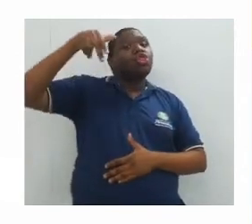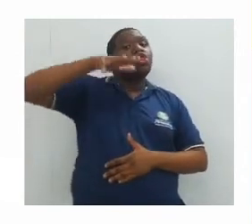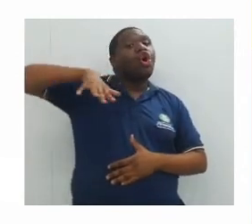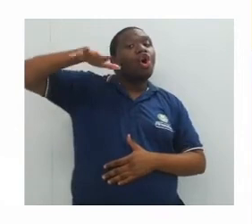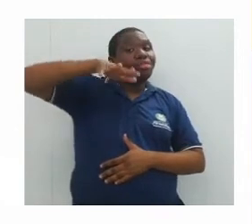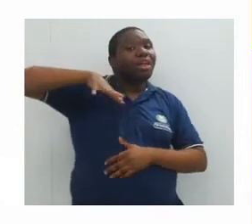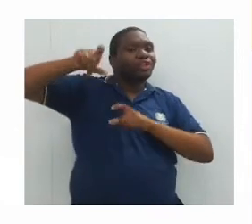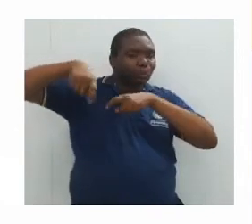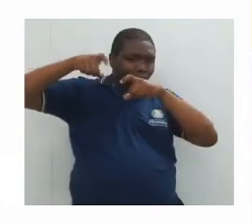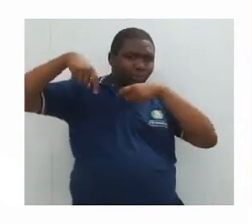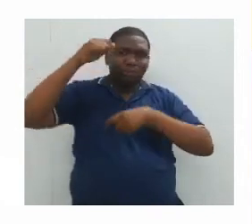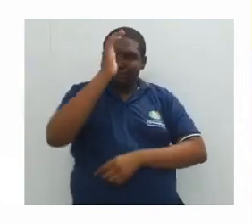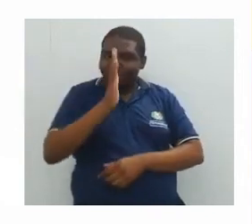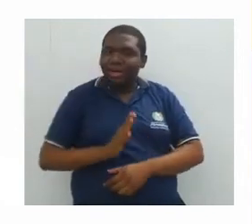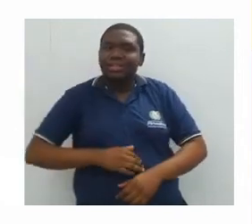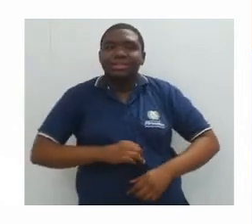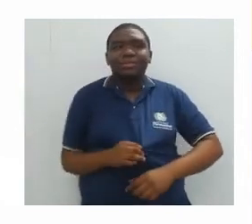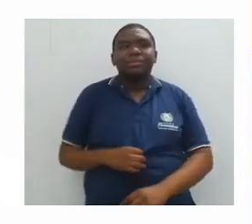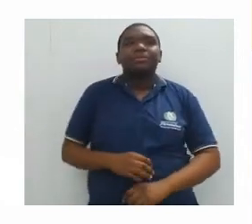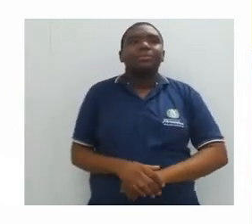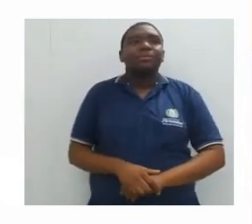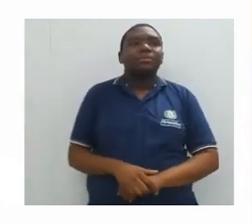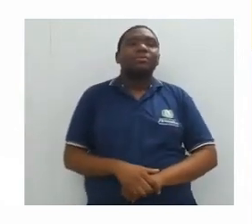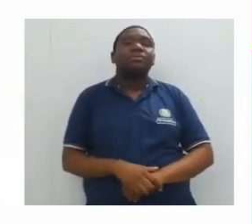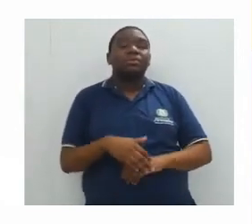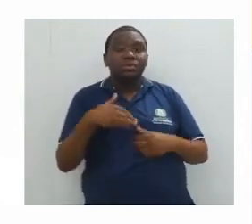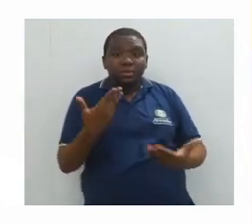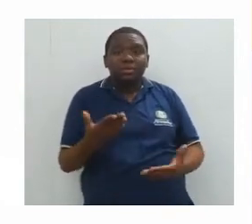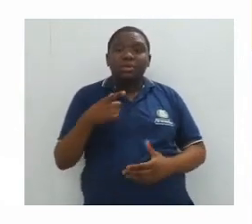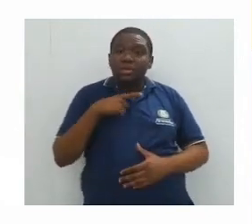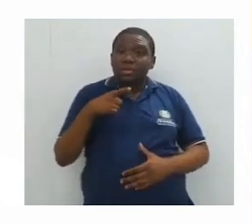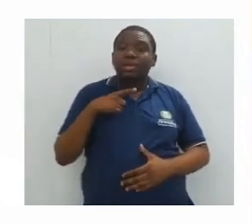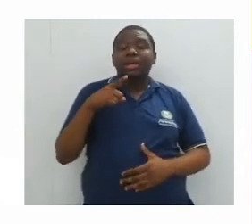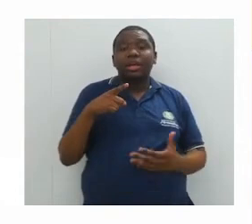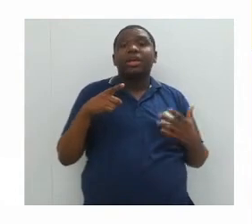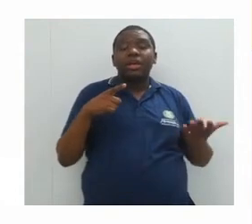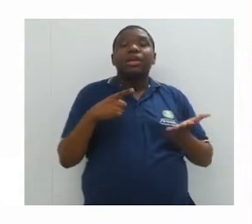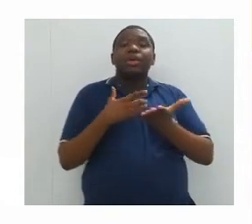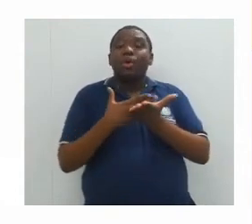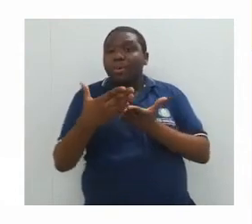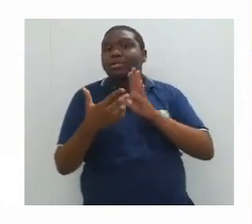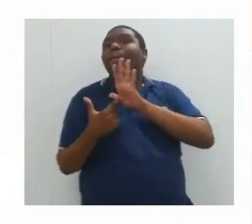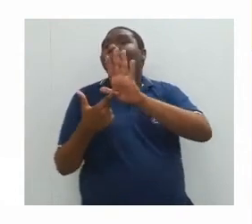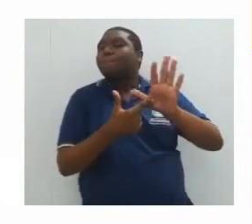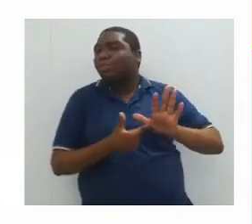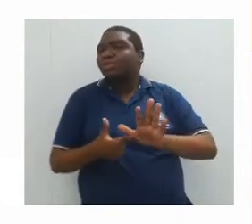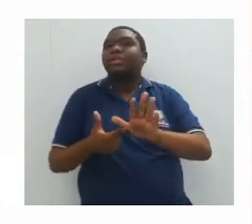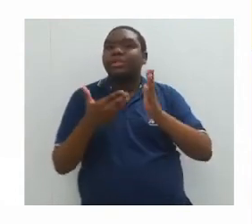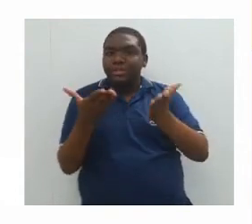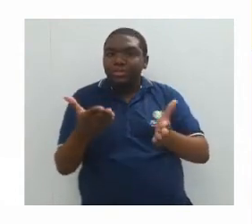rural brasileiro. Então, o folguedo do caboclinho, ele vai mostrar justamente